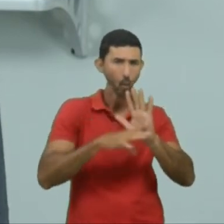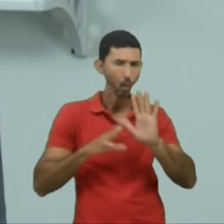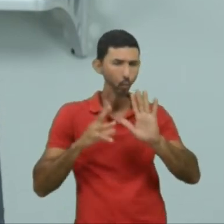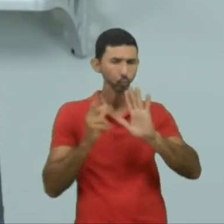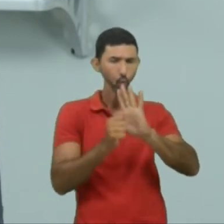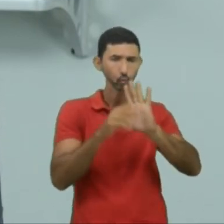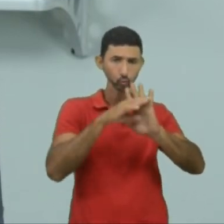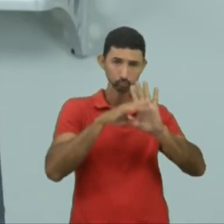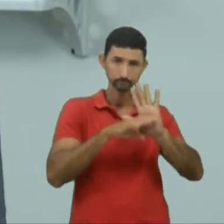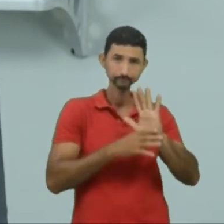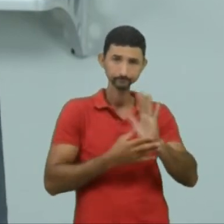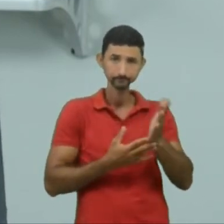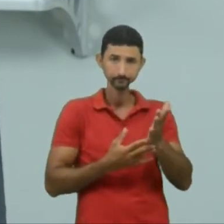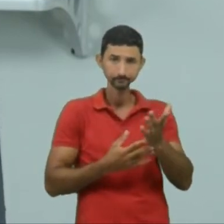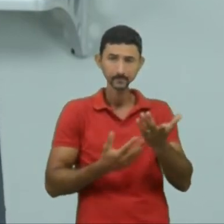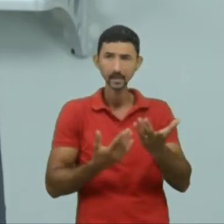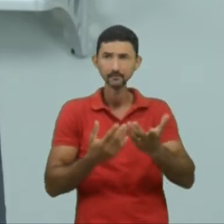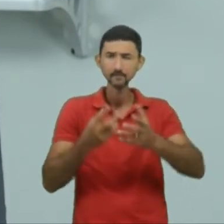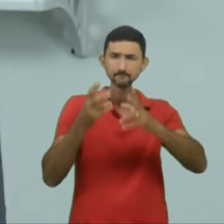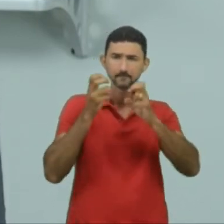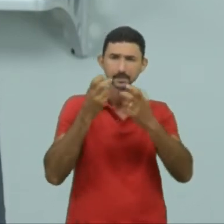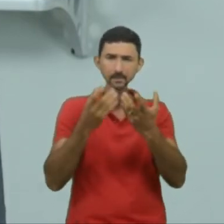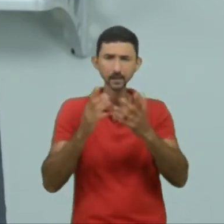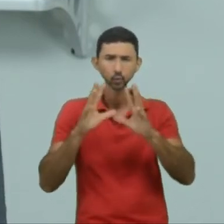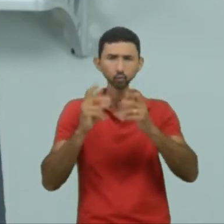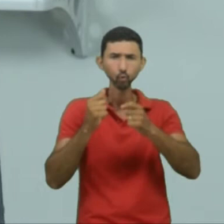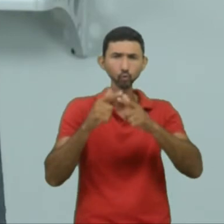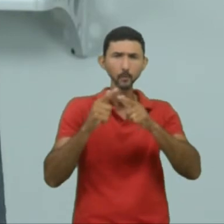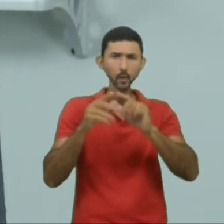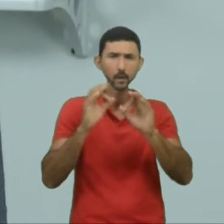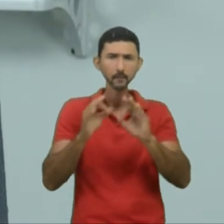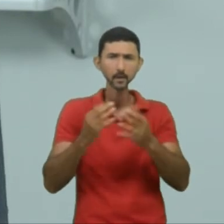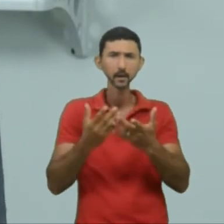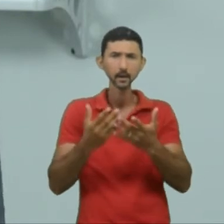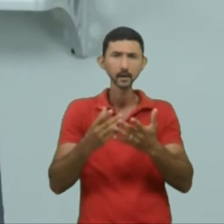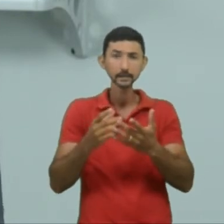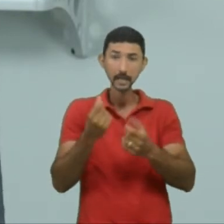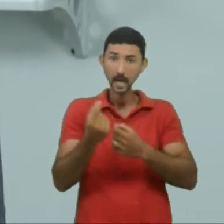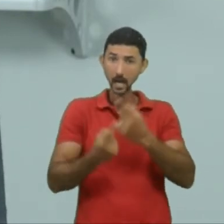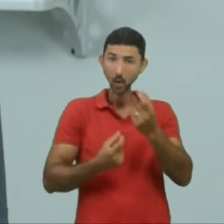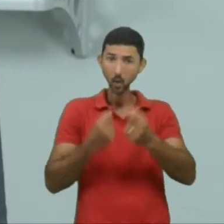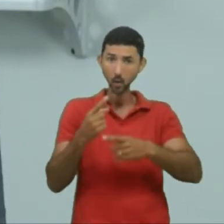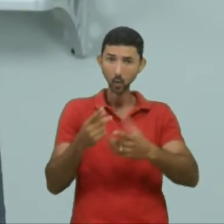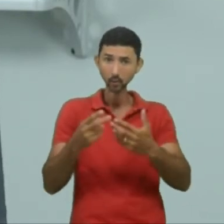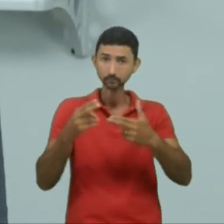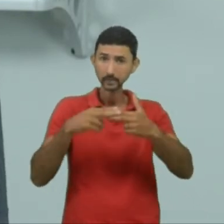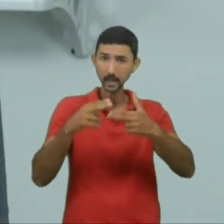aí você vai ver que todos esses problemas, eles podem ser, em alguns casos,